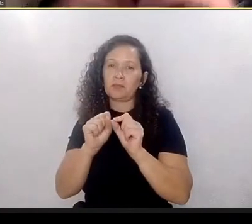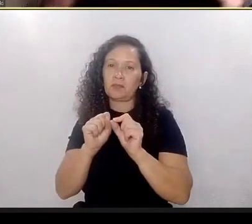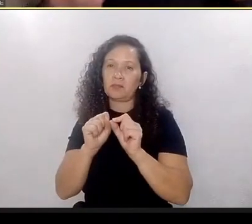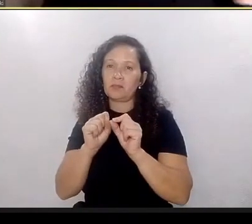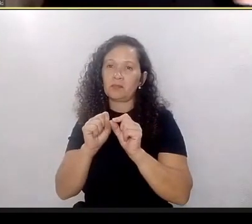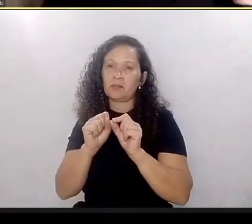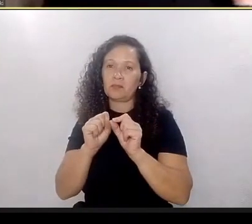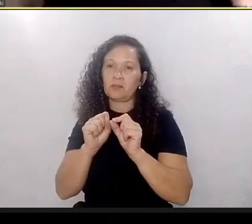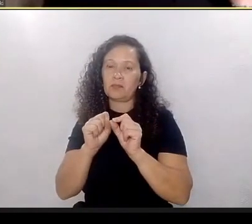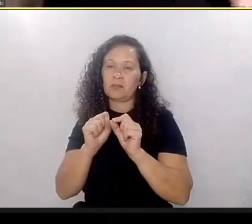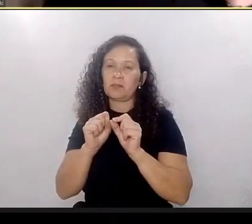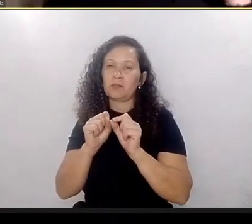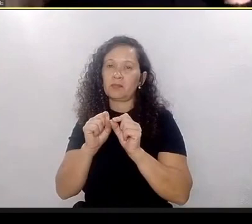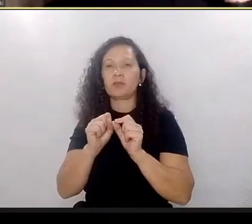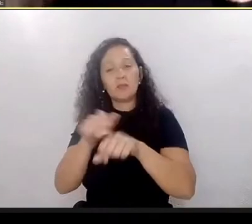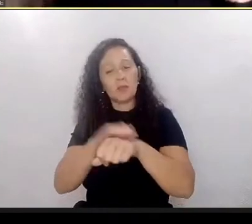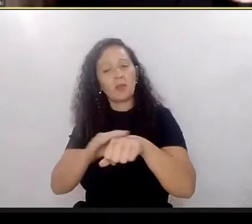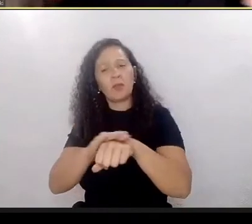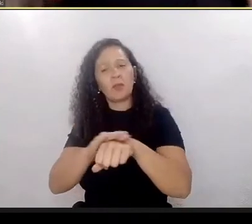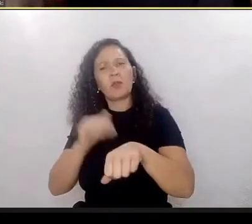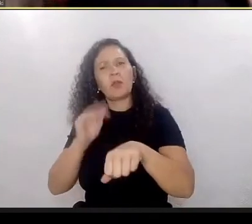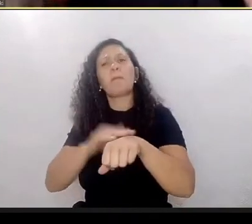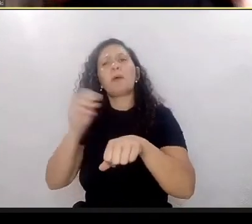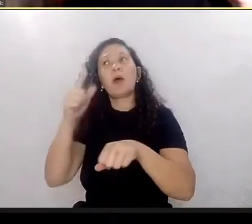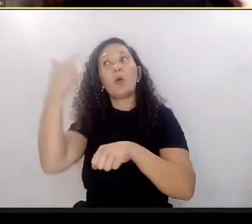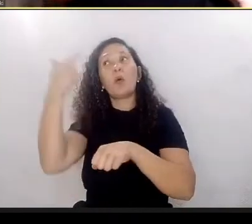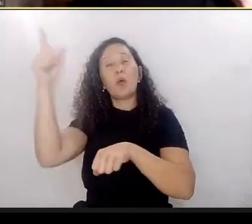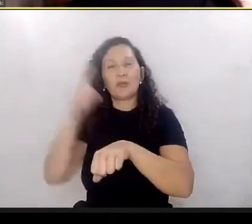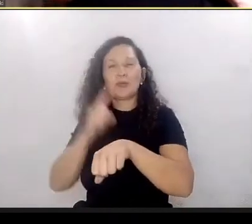Conversar mais outro momento, assim, óbvio, claro, tem